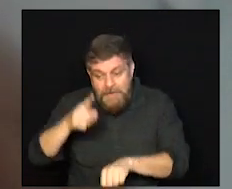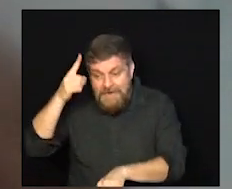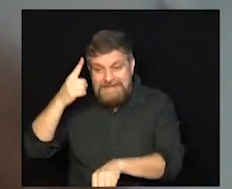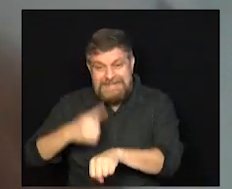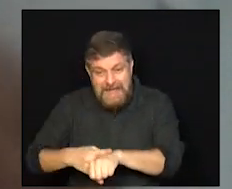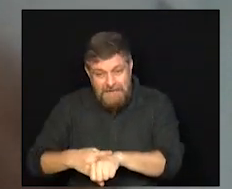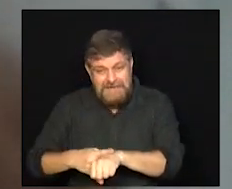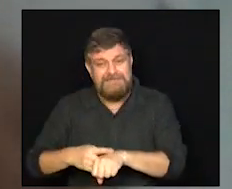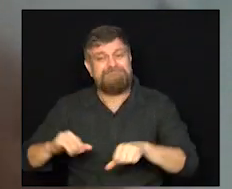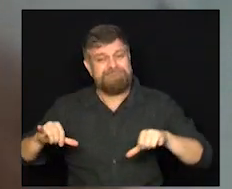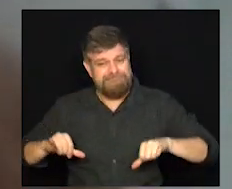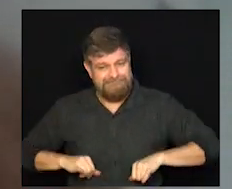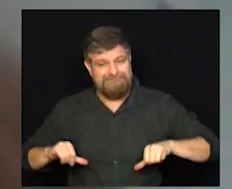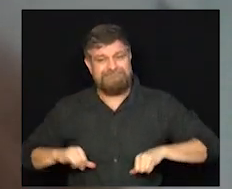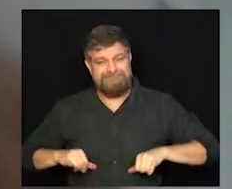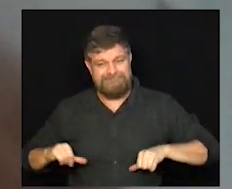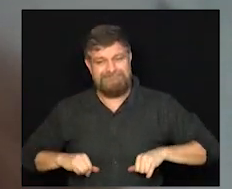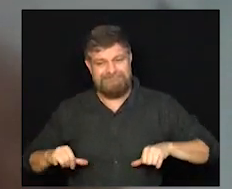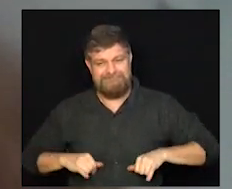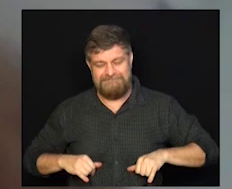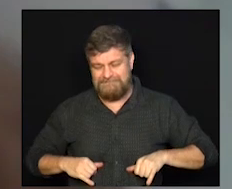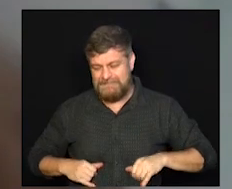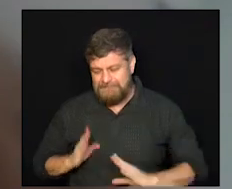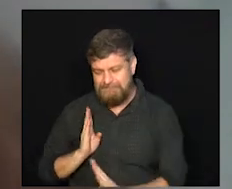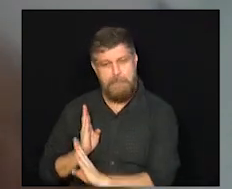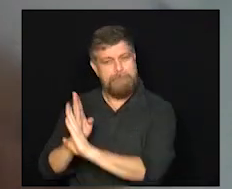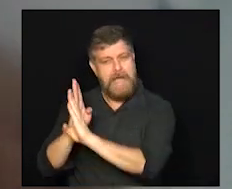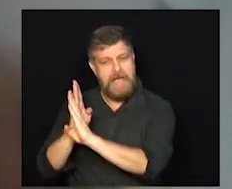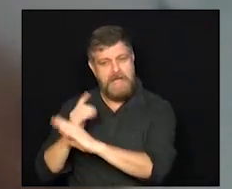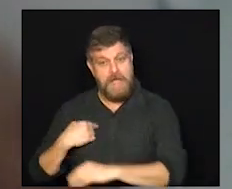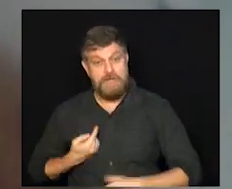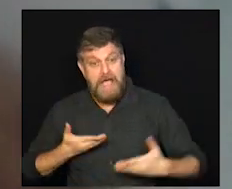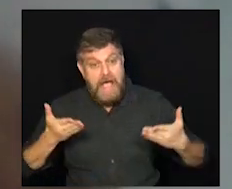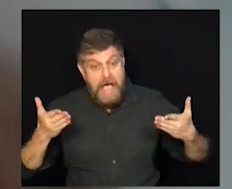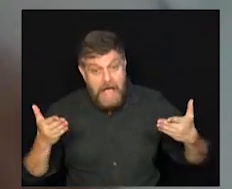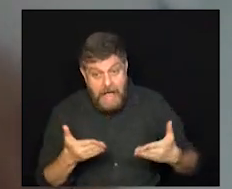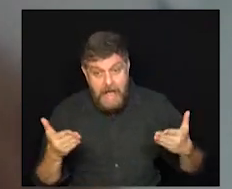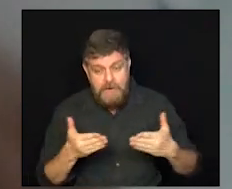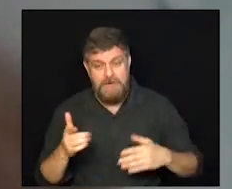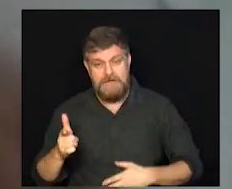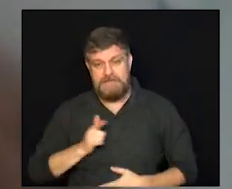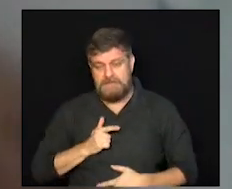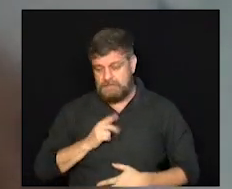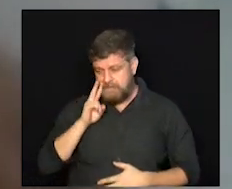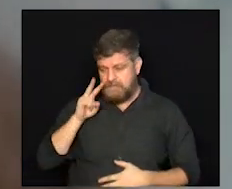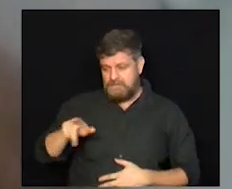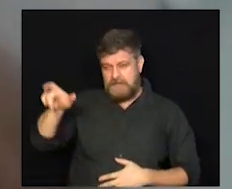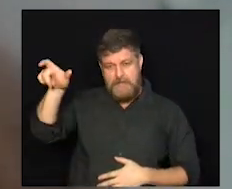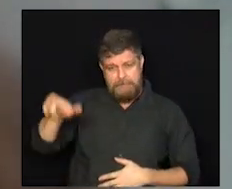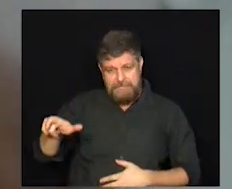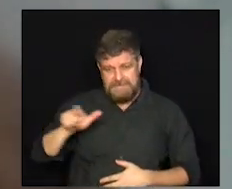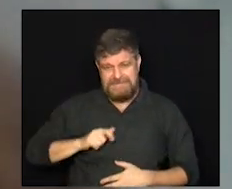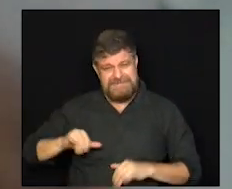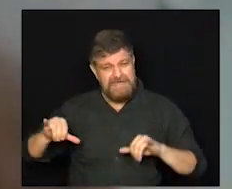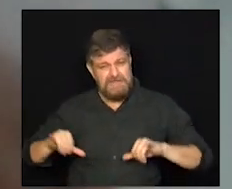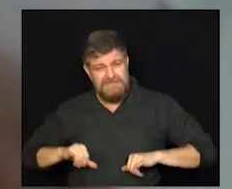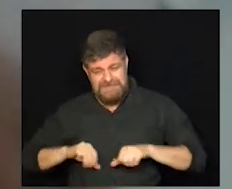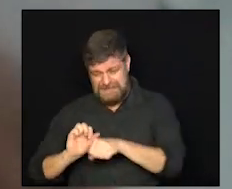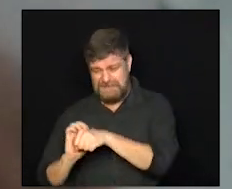necessidade. Ou seja, né, é isso que nós vamos fazer agora. Entre irmãos, diante do que acontece com a